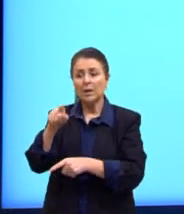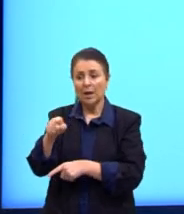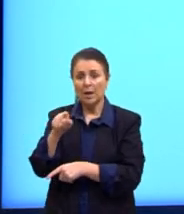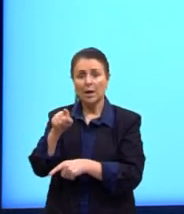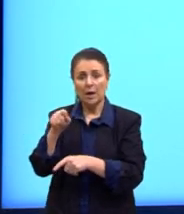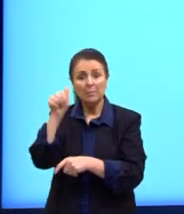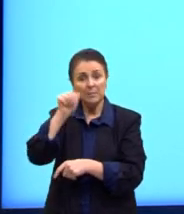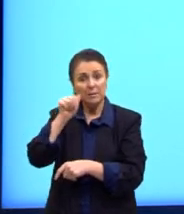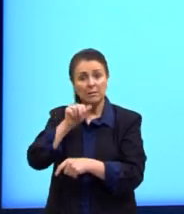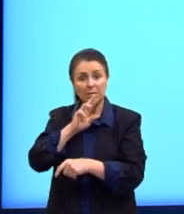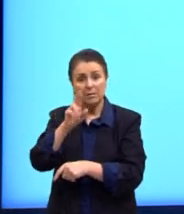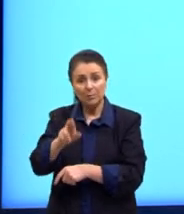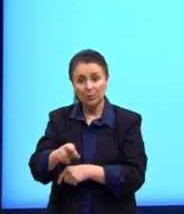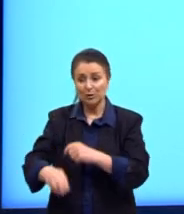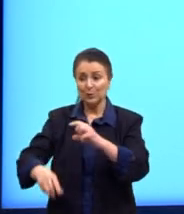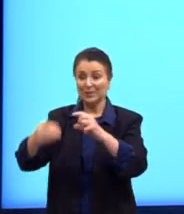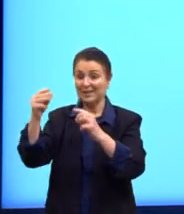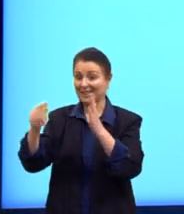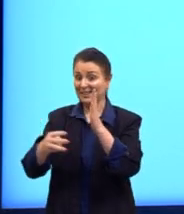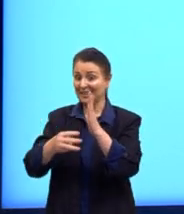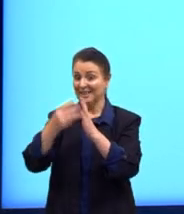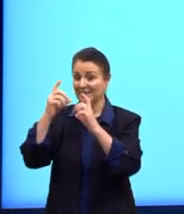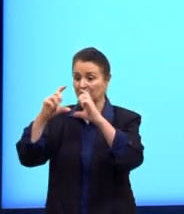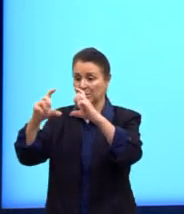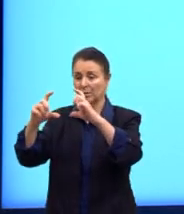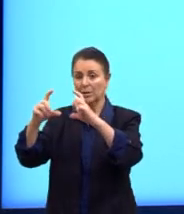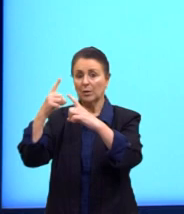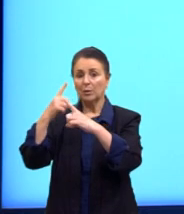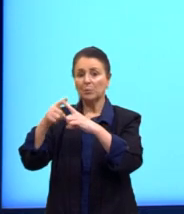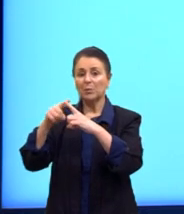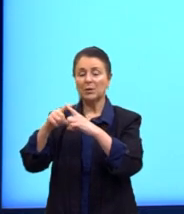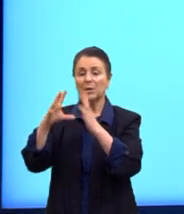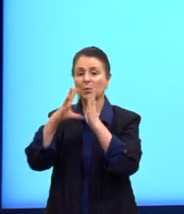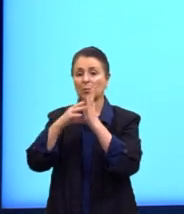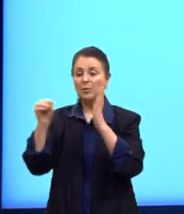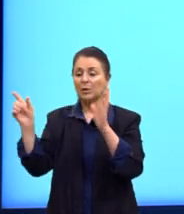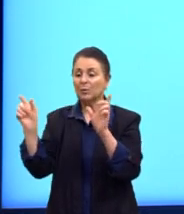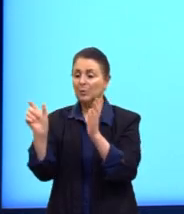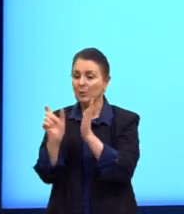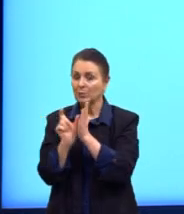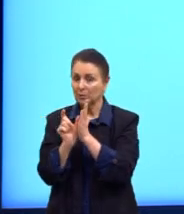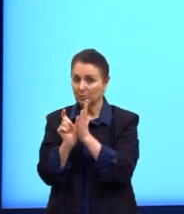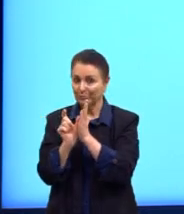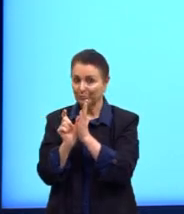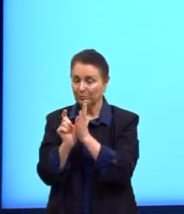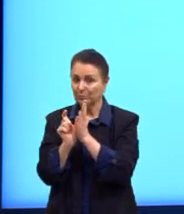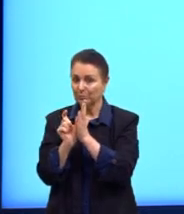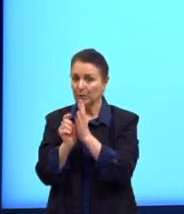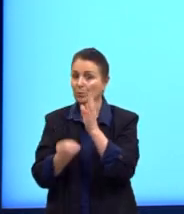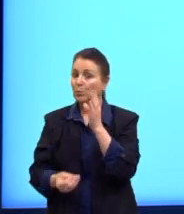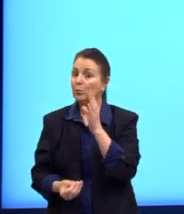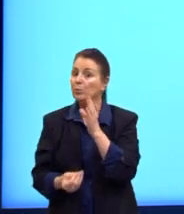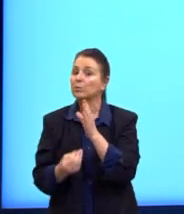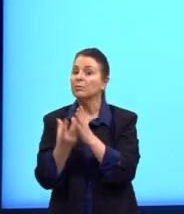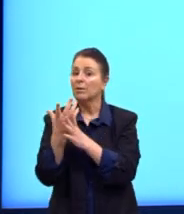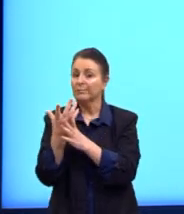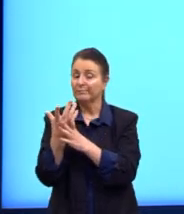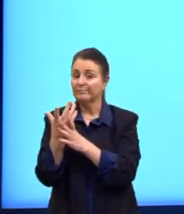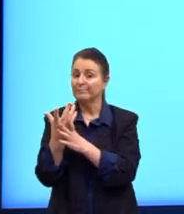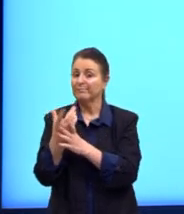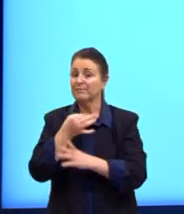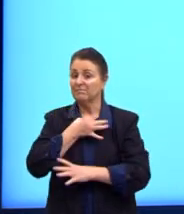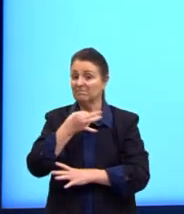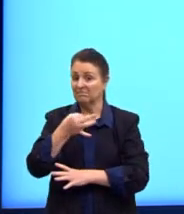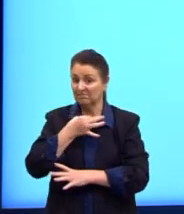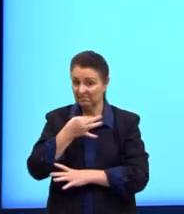Responde no terceiro quadrinho porque é um modelo reduzido o original é um desastre